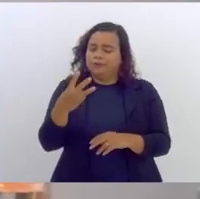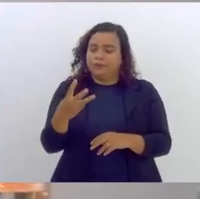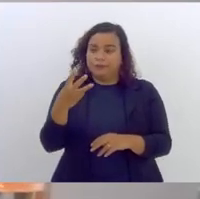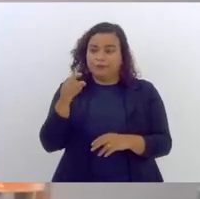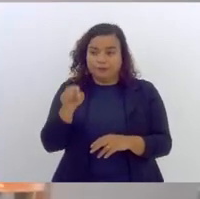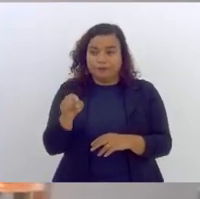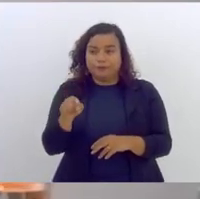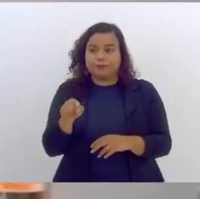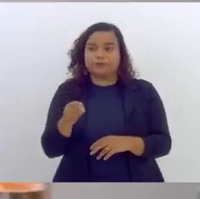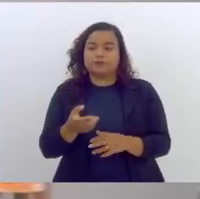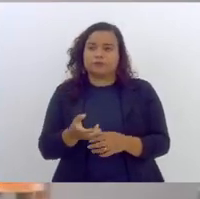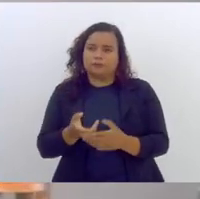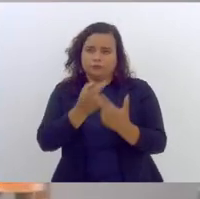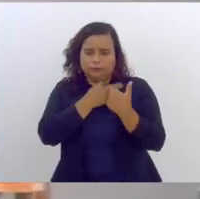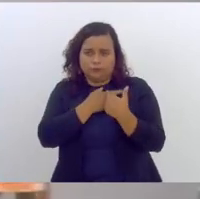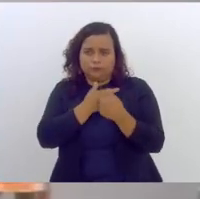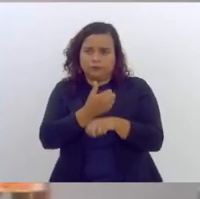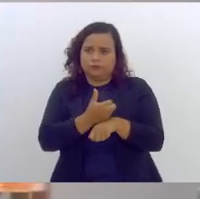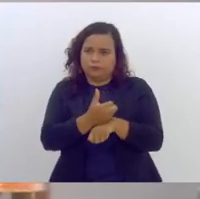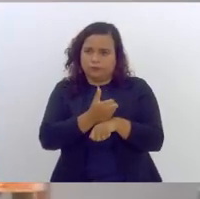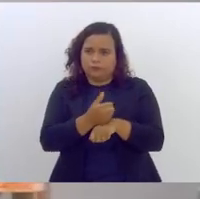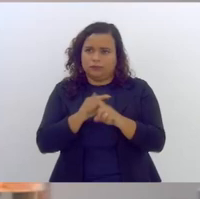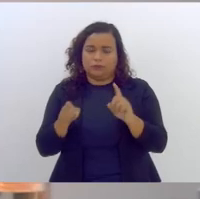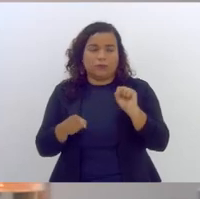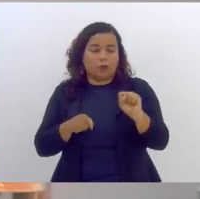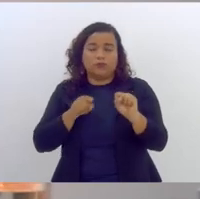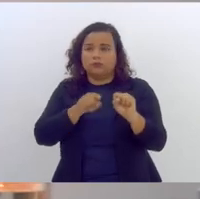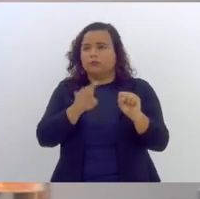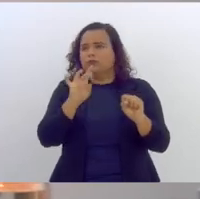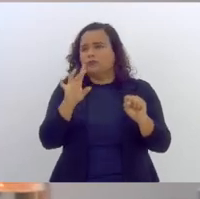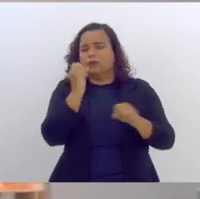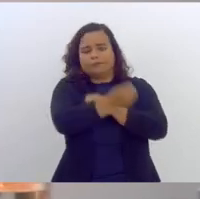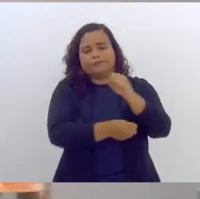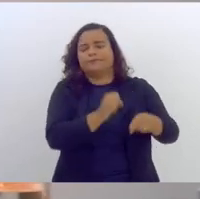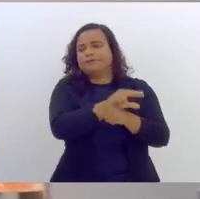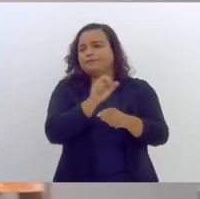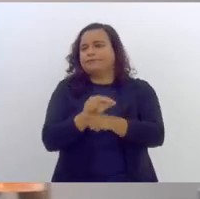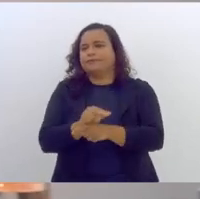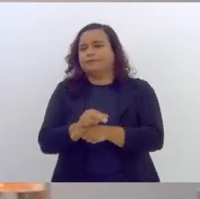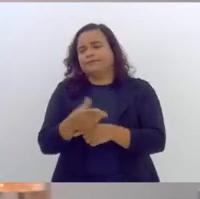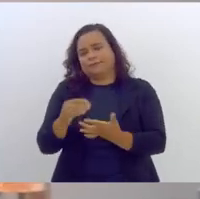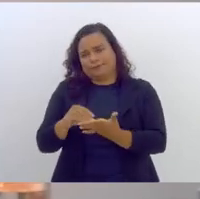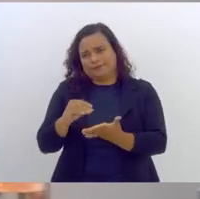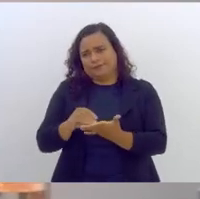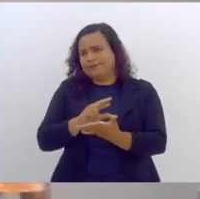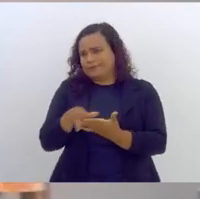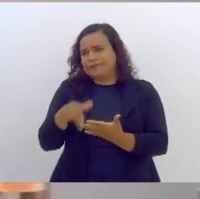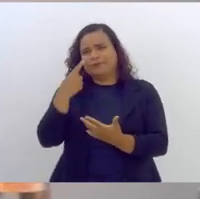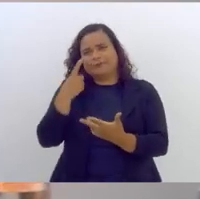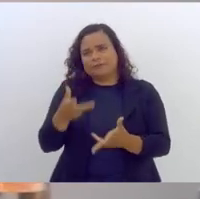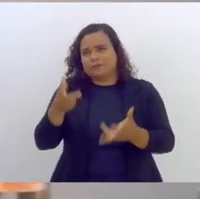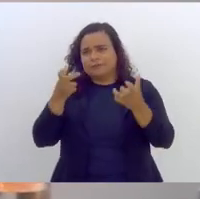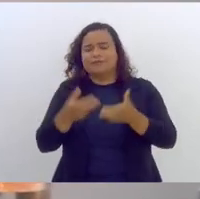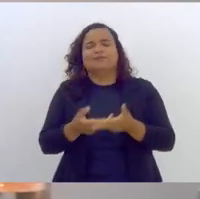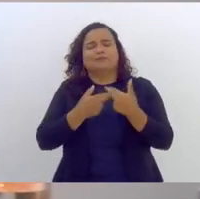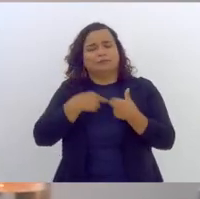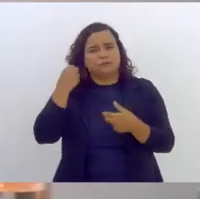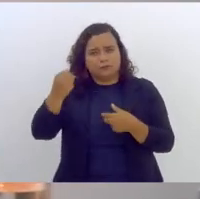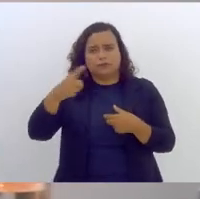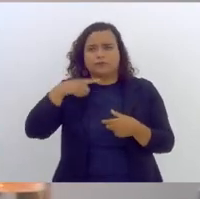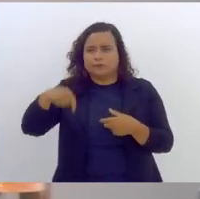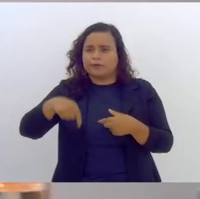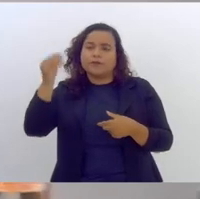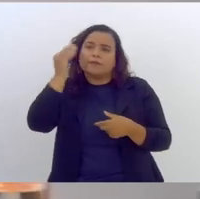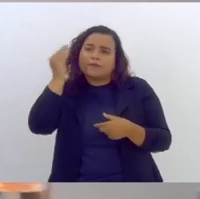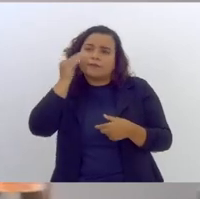cargos previstos e oito mil somente ocupados então vemos a o tamanho da nossa responsabilidade aqui